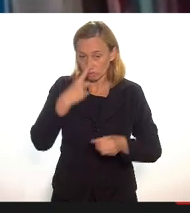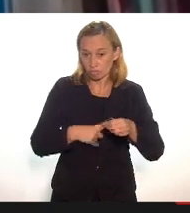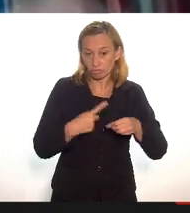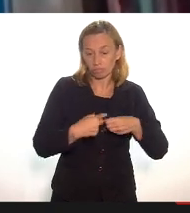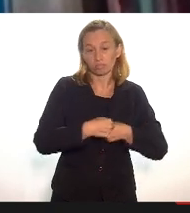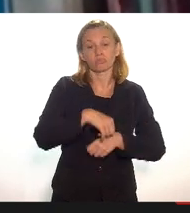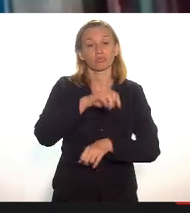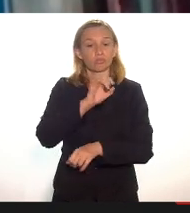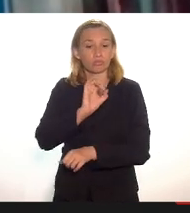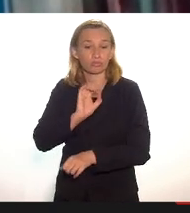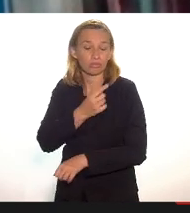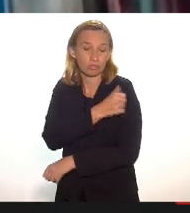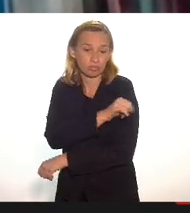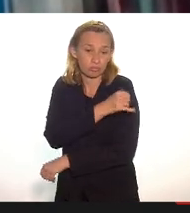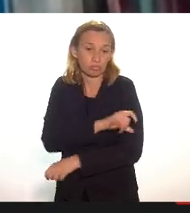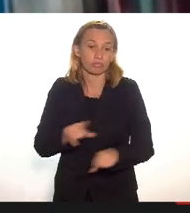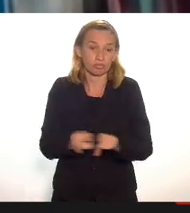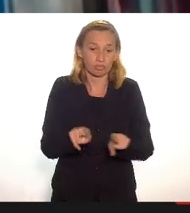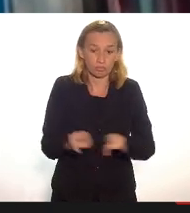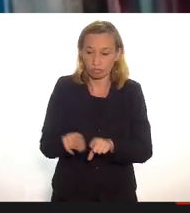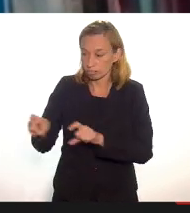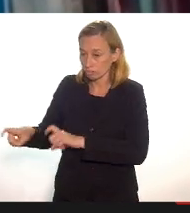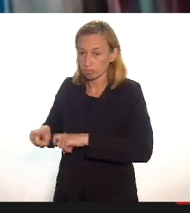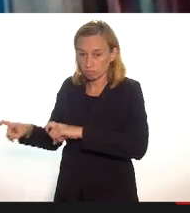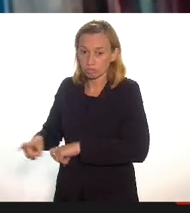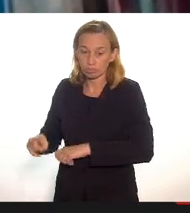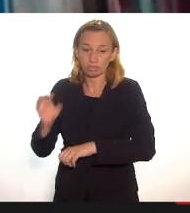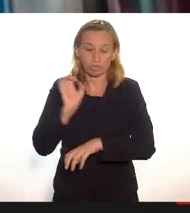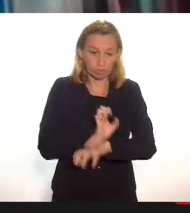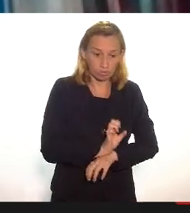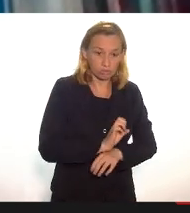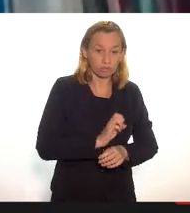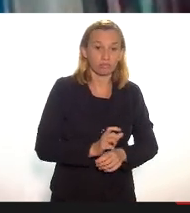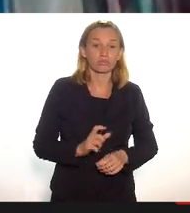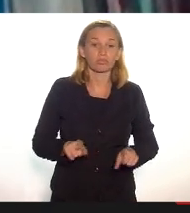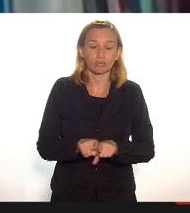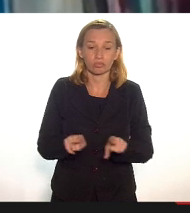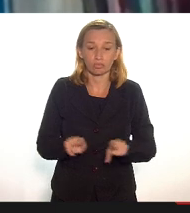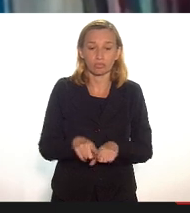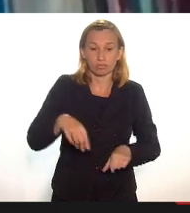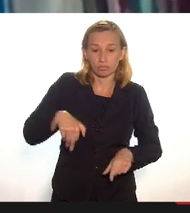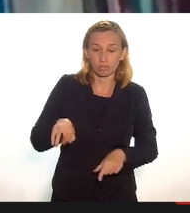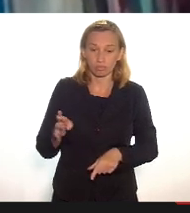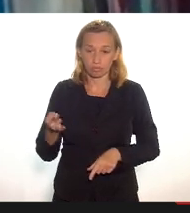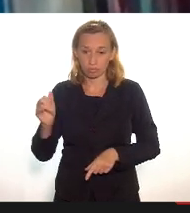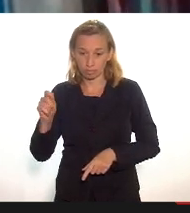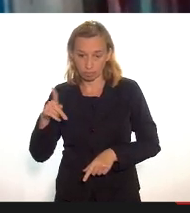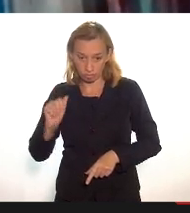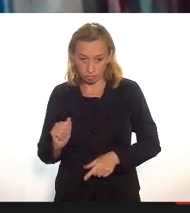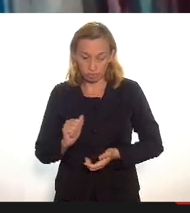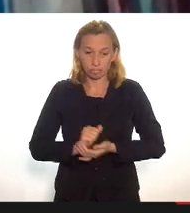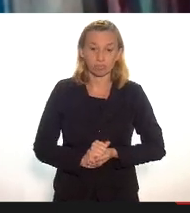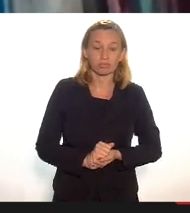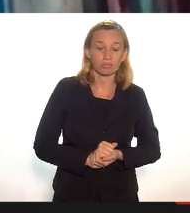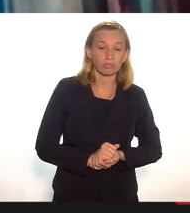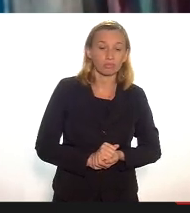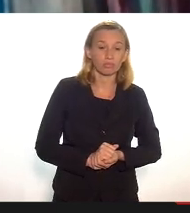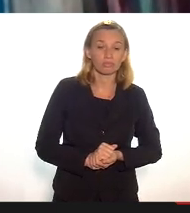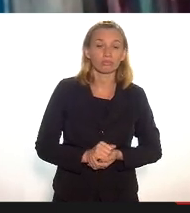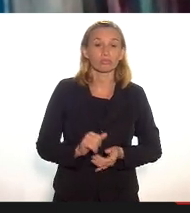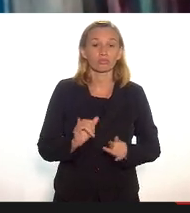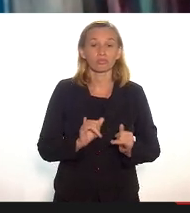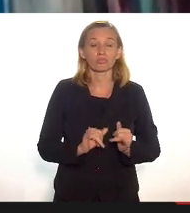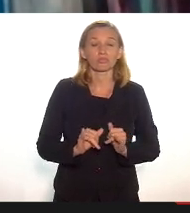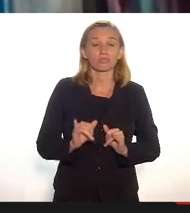Janeiro, quanto no interior do estado, né? E na região metropolitana. Né? Com ações